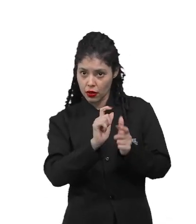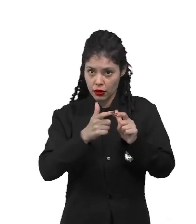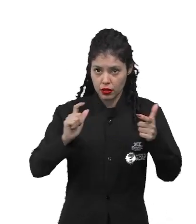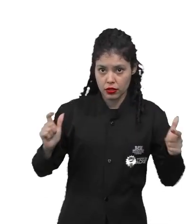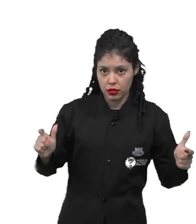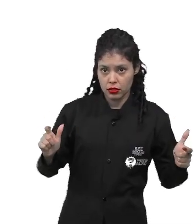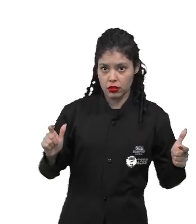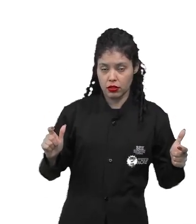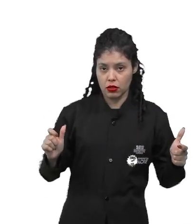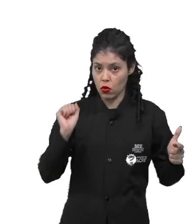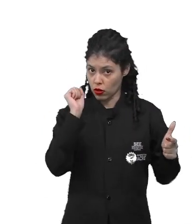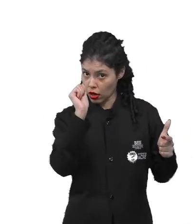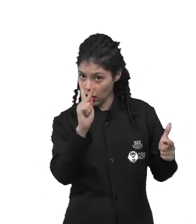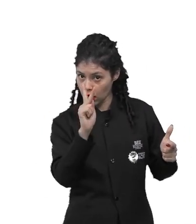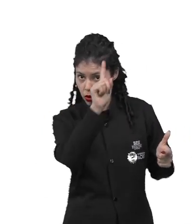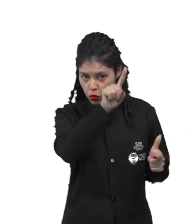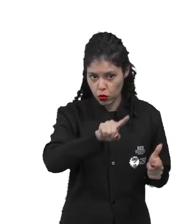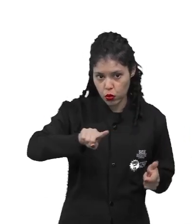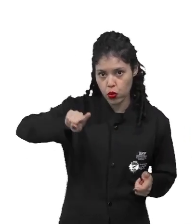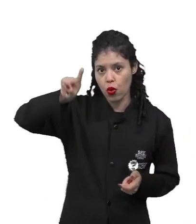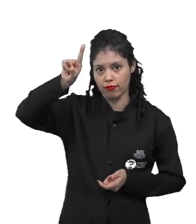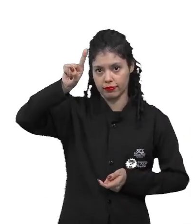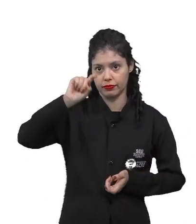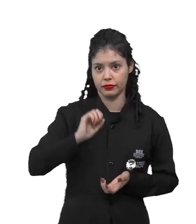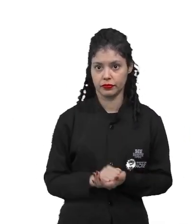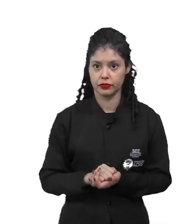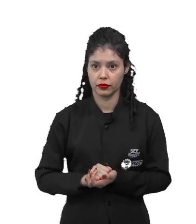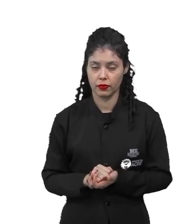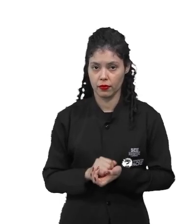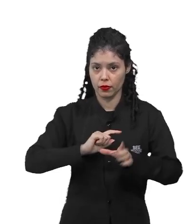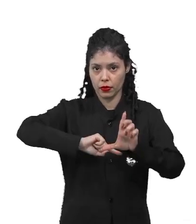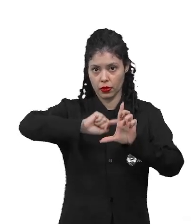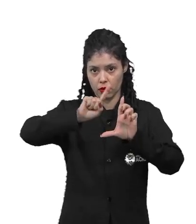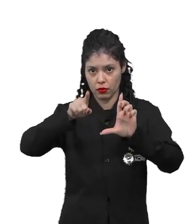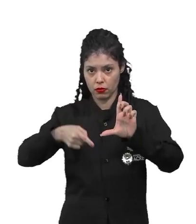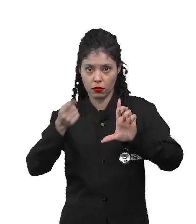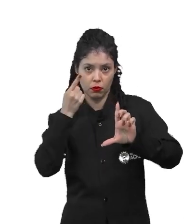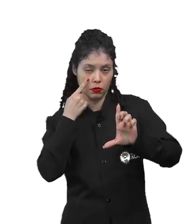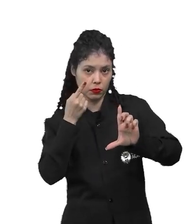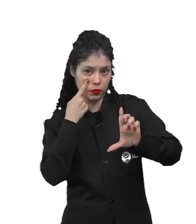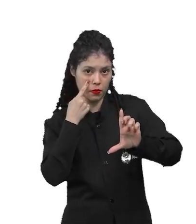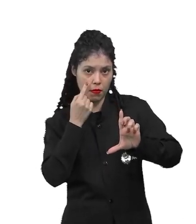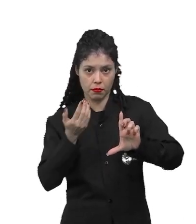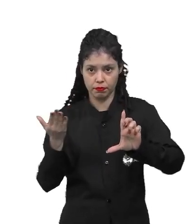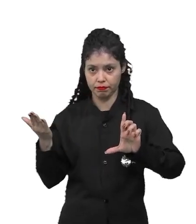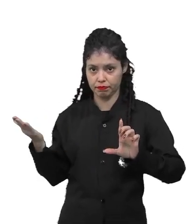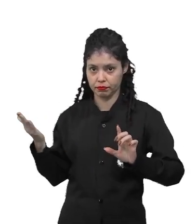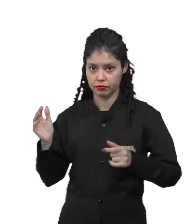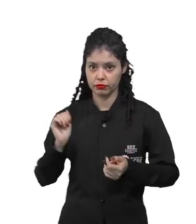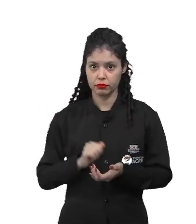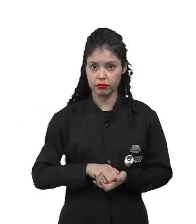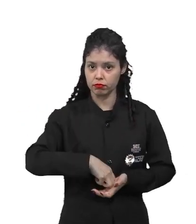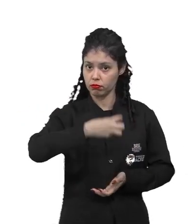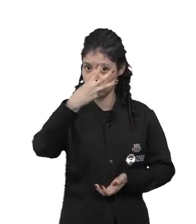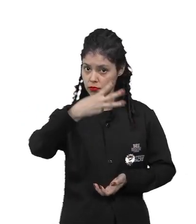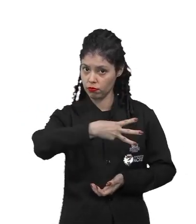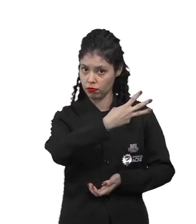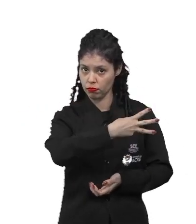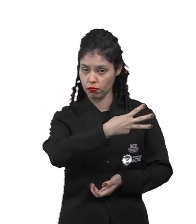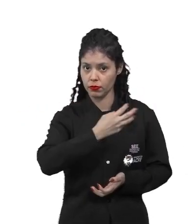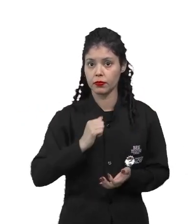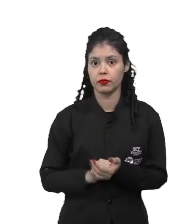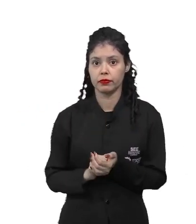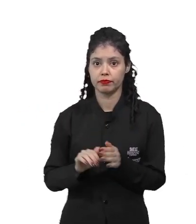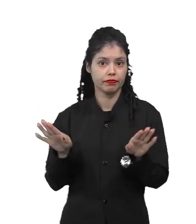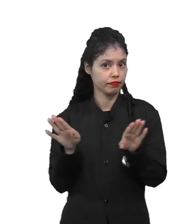aqui, ok? Que é o sorriso do Colgate. E se a função for decrescente? Dá uma olhadinha aqui, ó, que a gente acabou de ver, tá vendo? Ela também não toca o